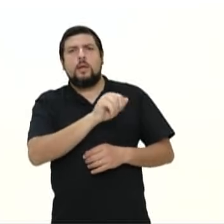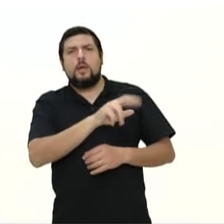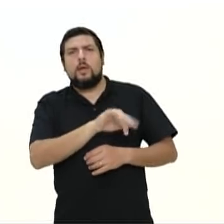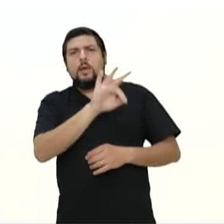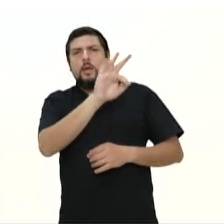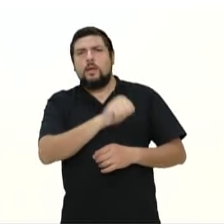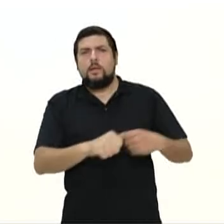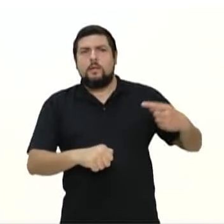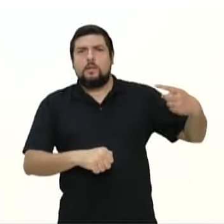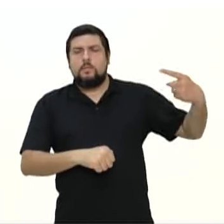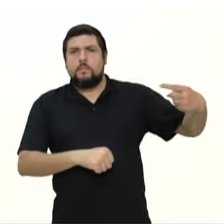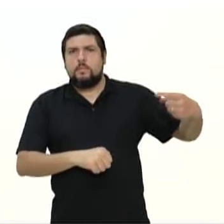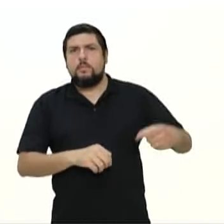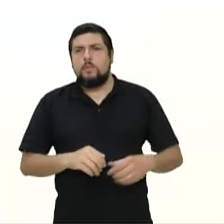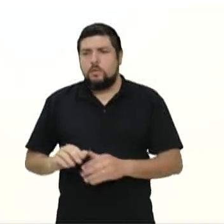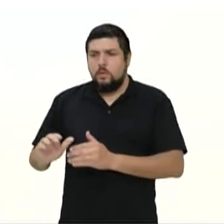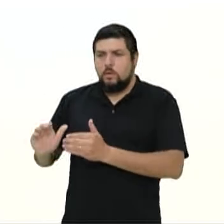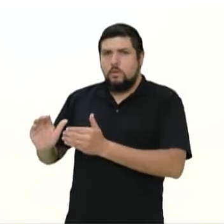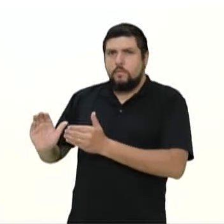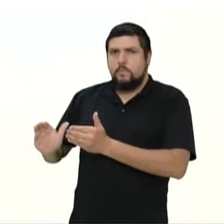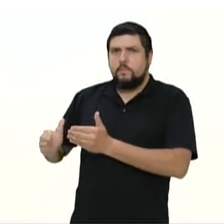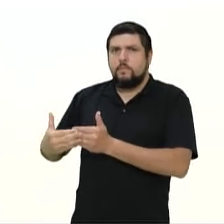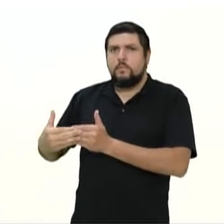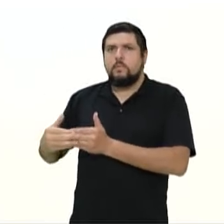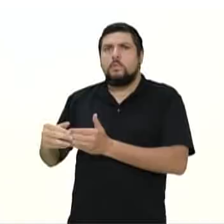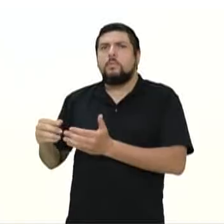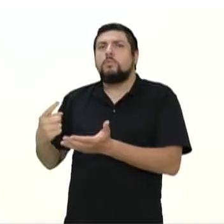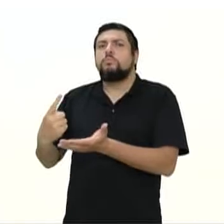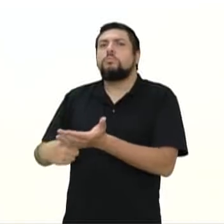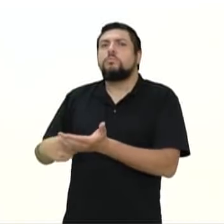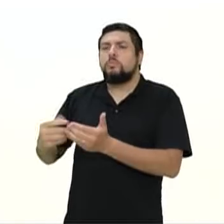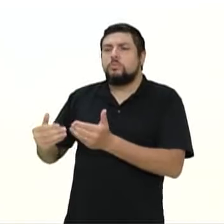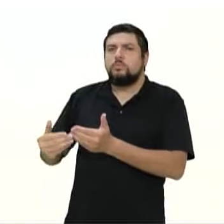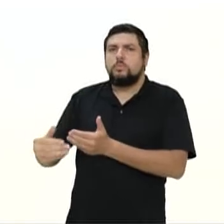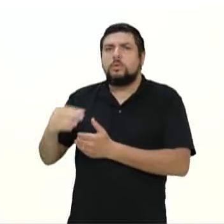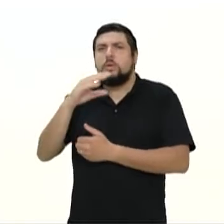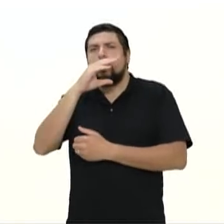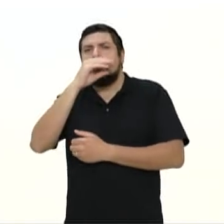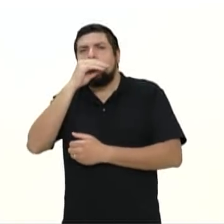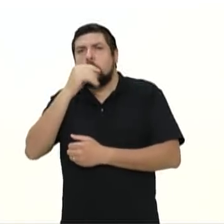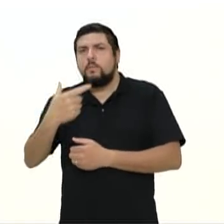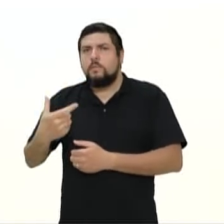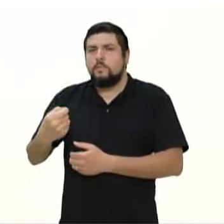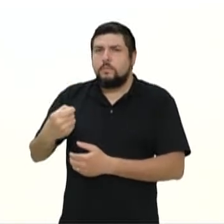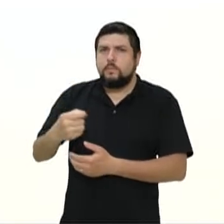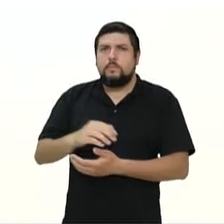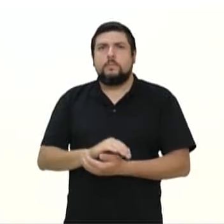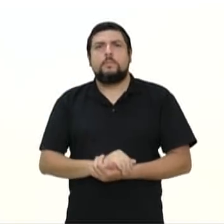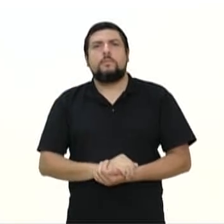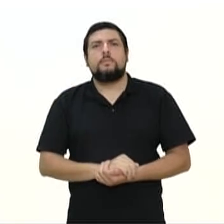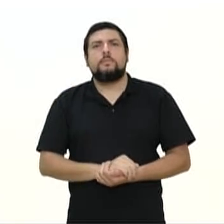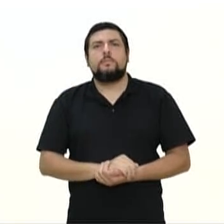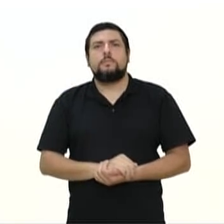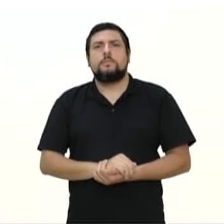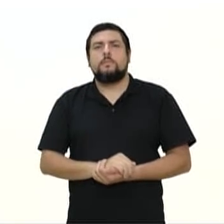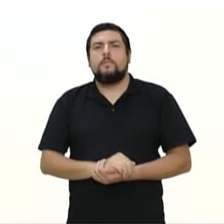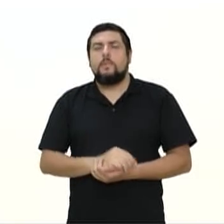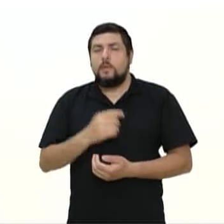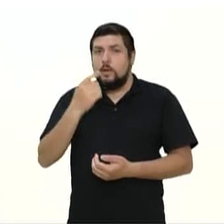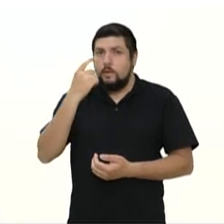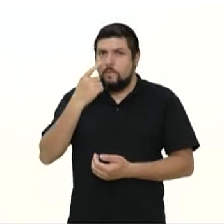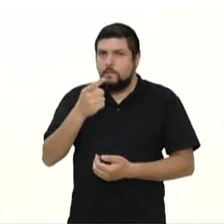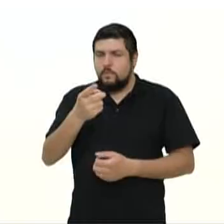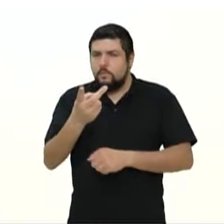Indonésia. O fechamento está previsto para ocorrer neste sábado 20. Veja o que vocês vão ter